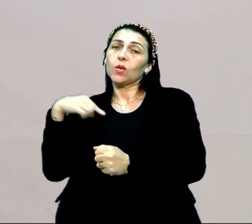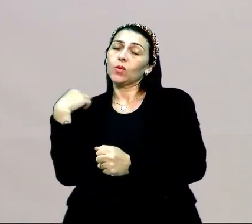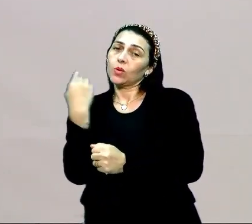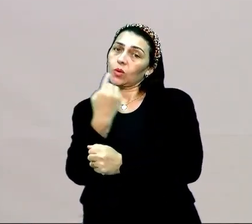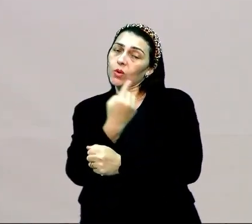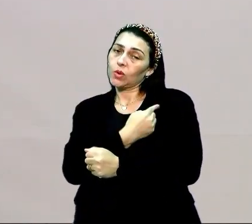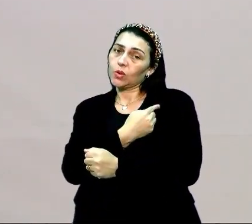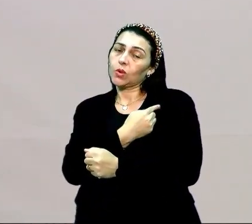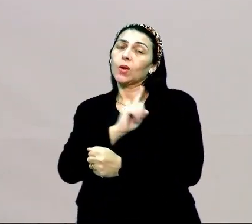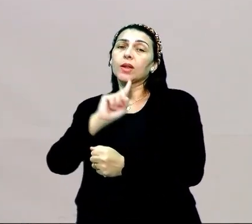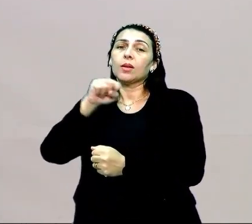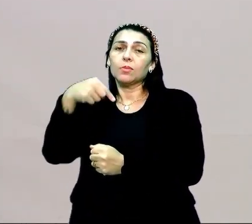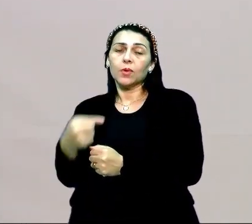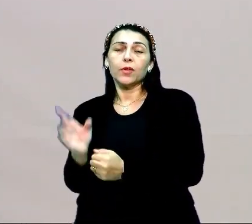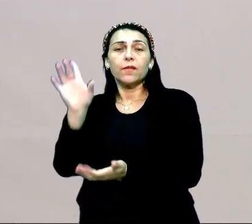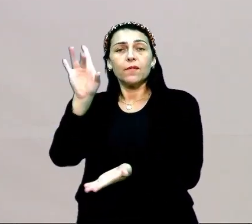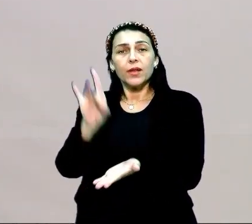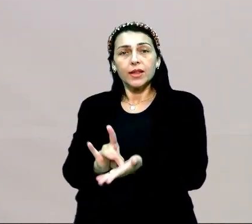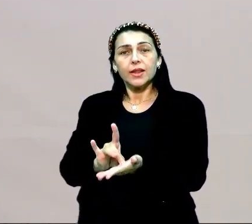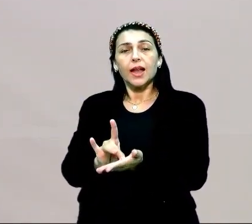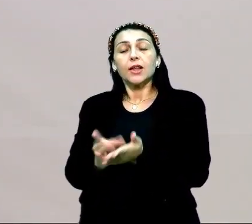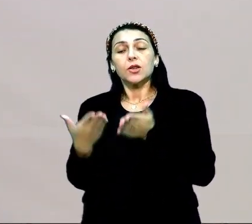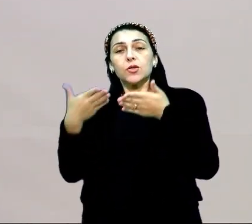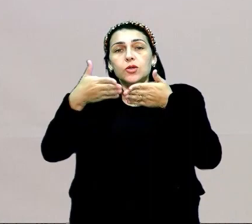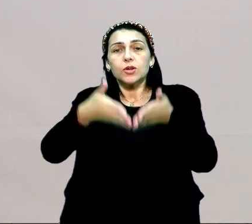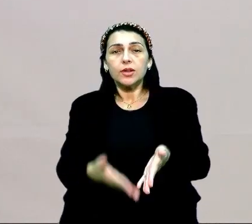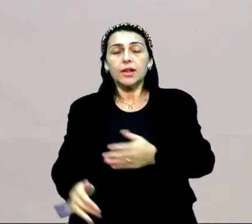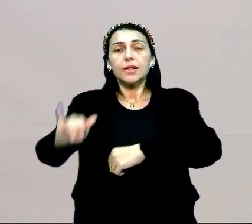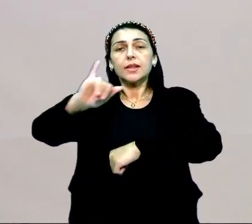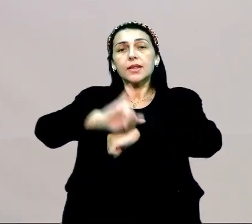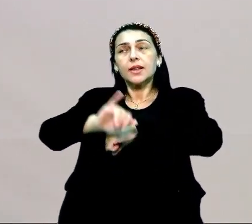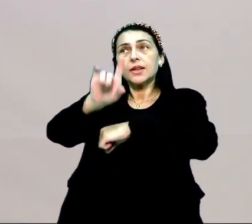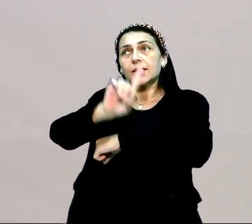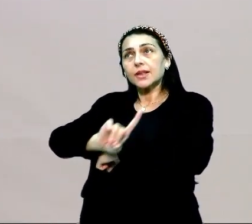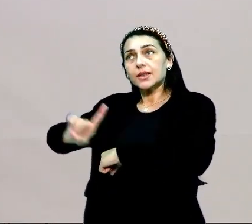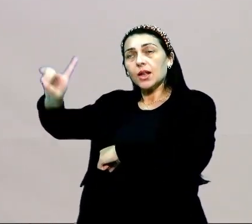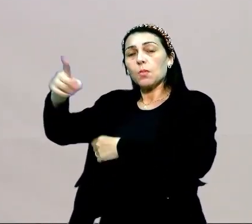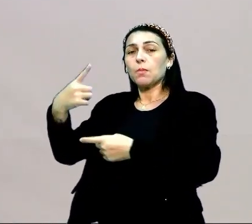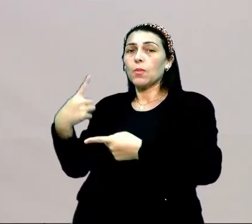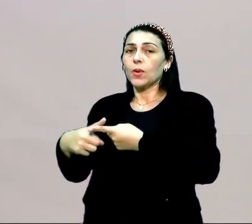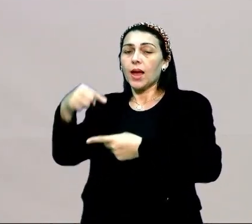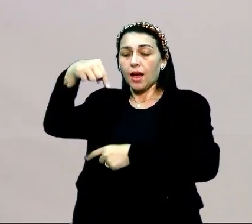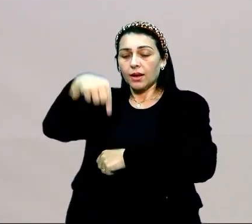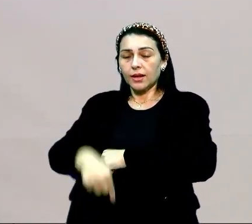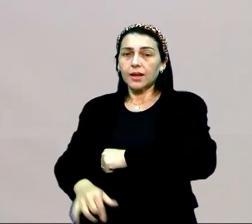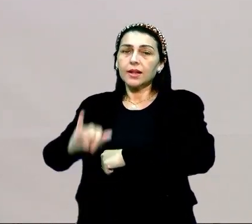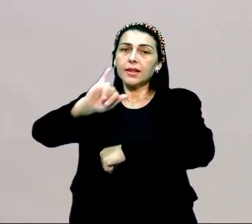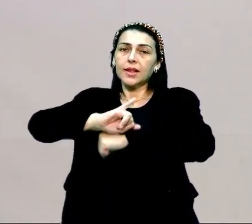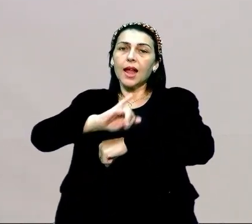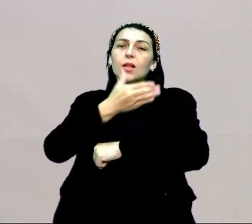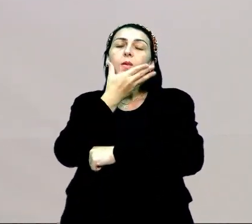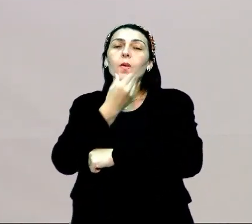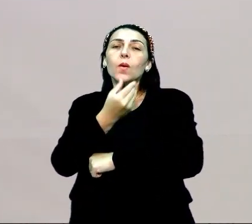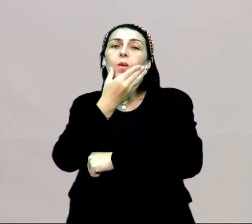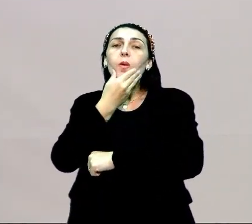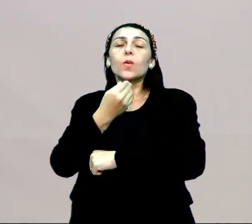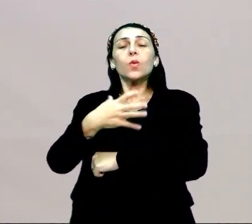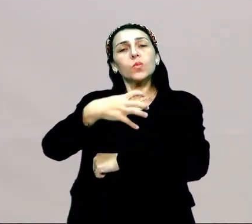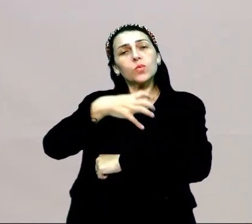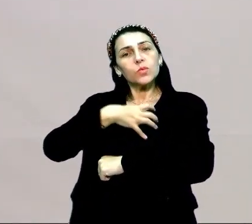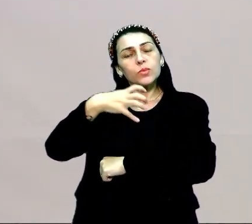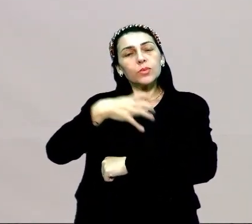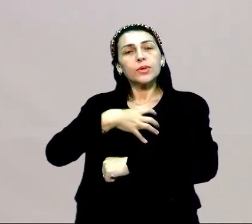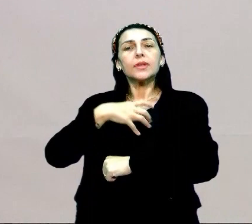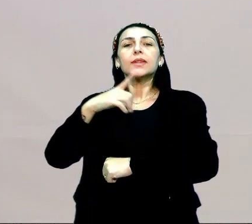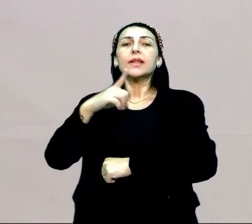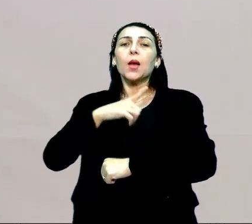gente chegar definitivamente na cidade de Deus. Porque enquanto nós estamos aqui na cidade dos homens, a única maneira que nós temos